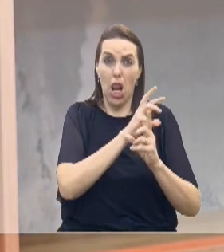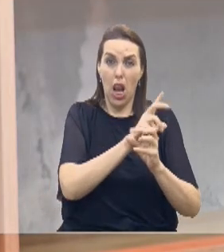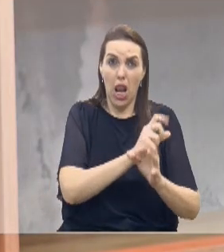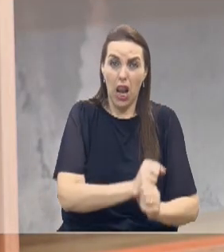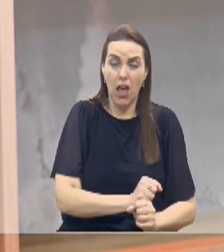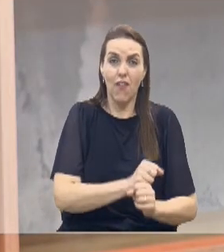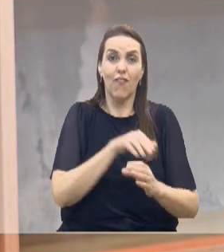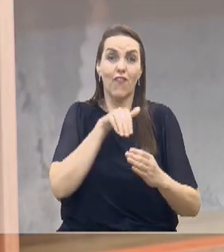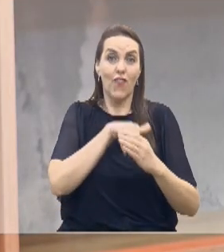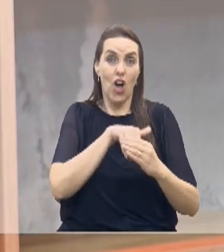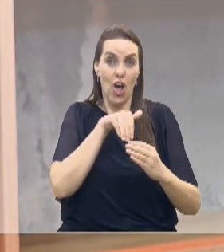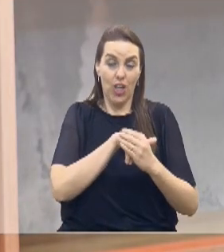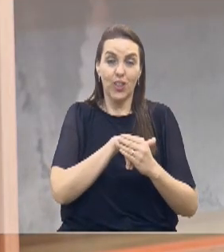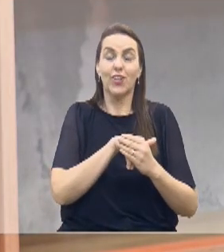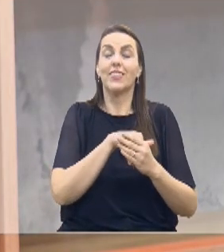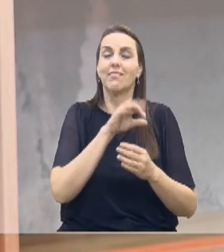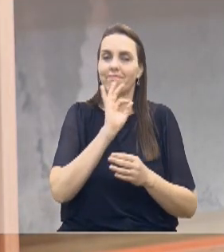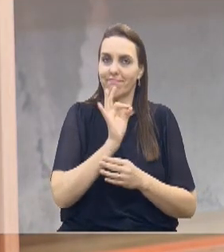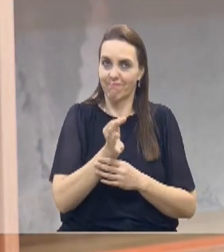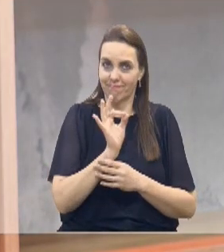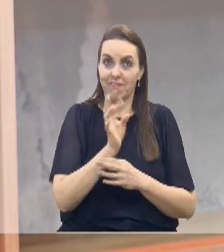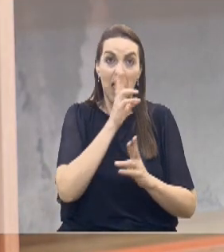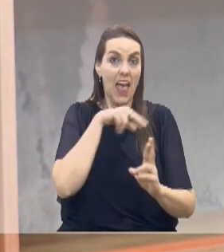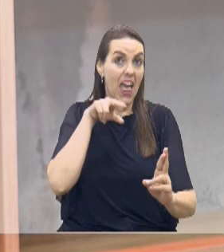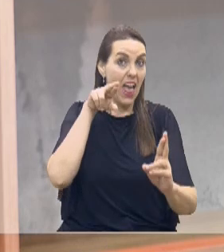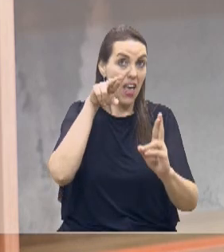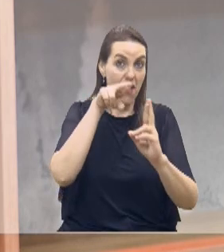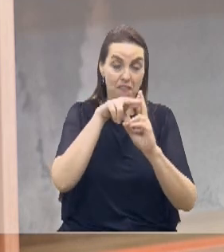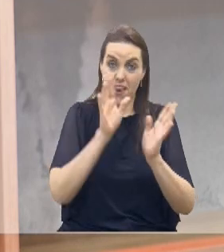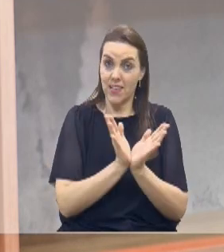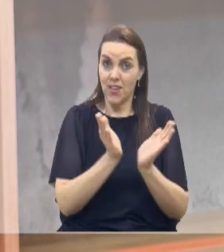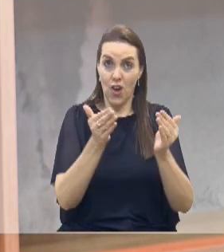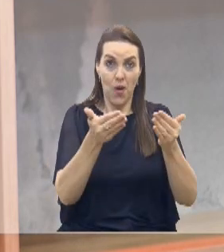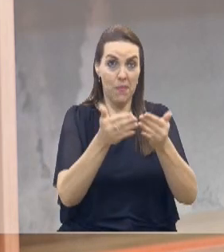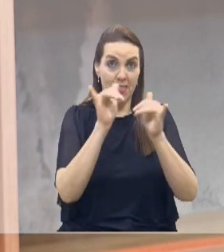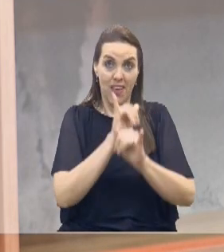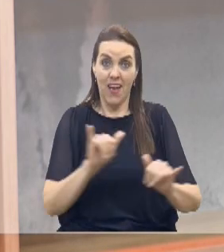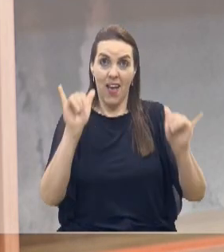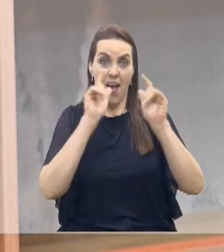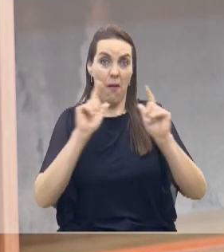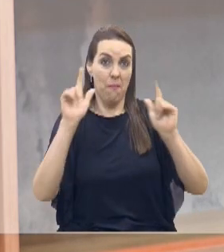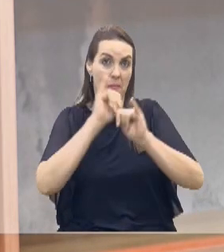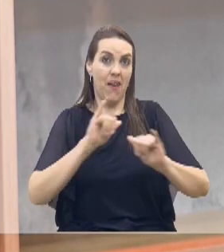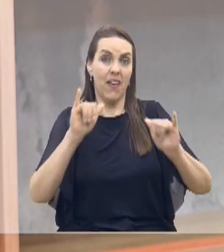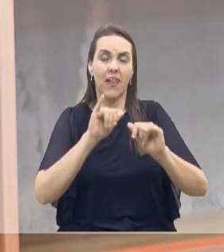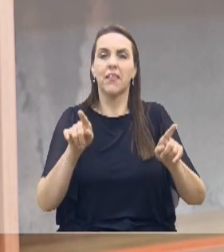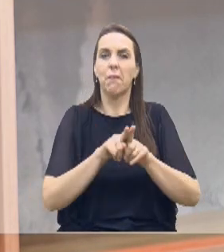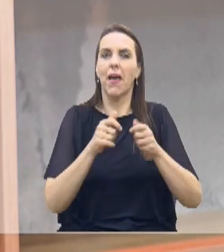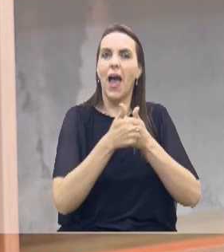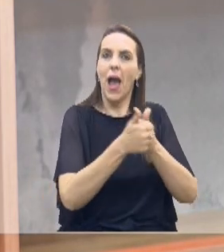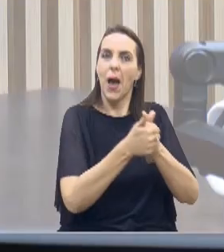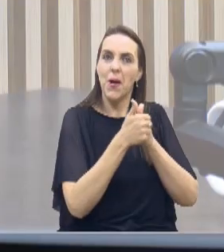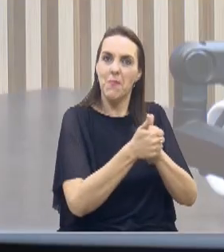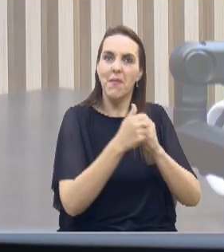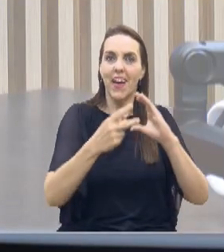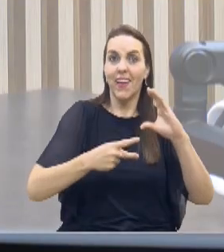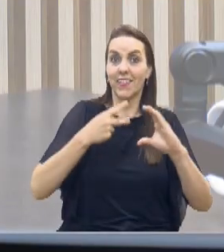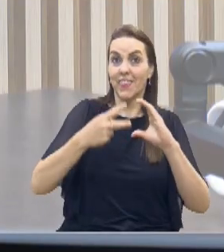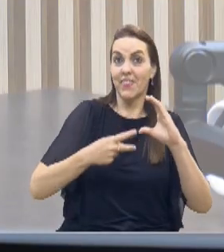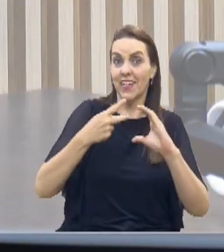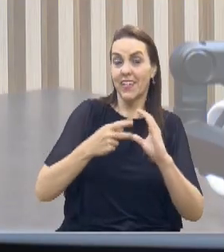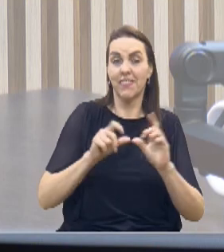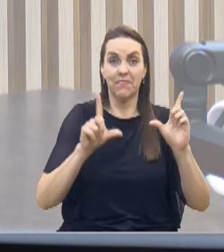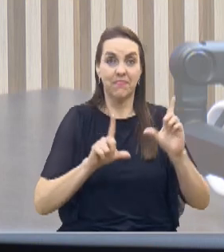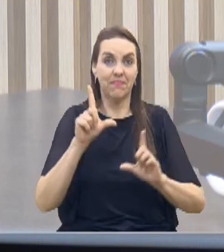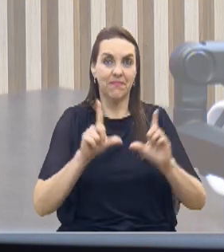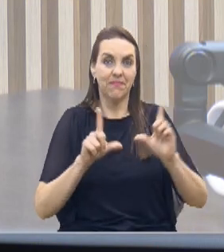que aliás era referência para os comitês de campanha. Exato. Os comitês de campanha acompanharam a apuração da TV Câmara. Muitos assistiram por